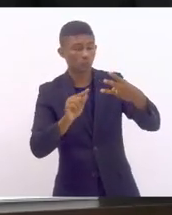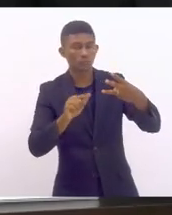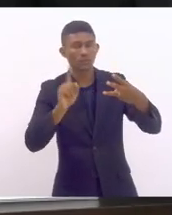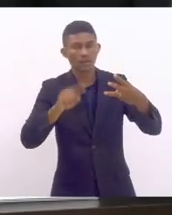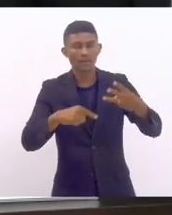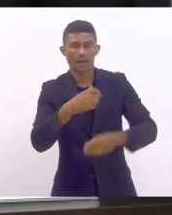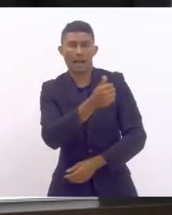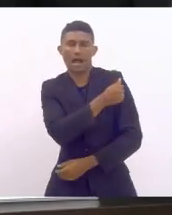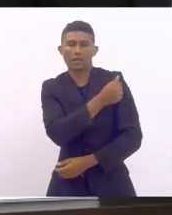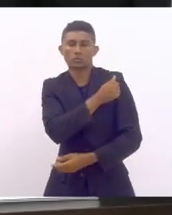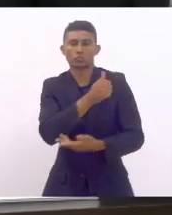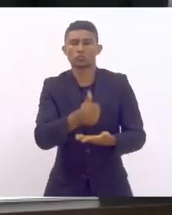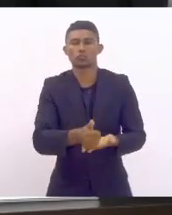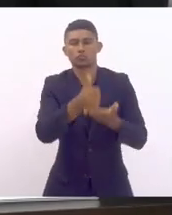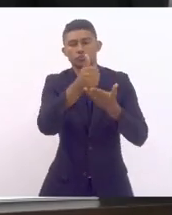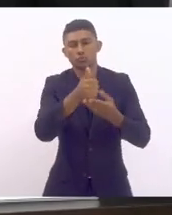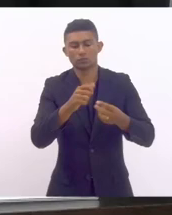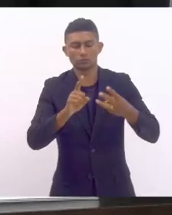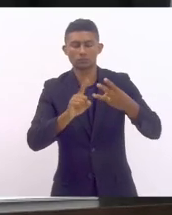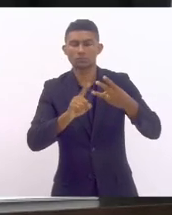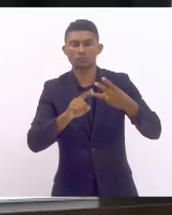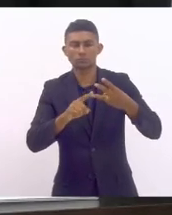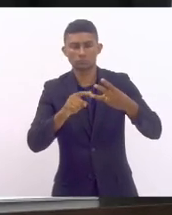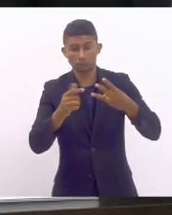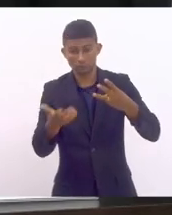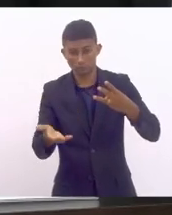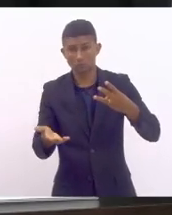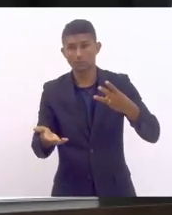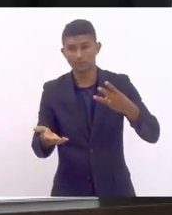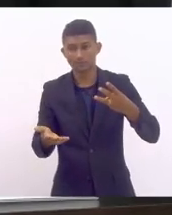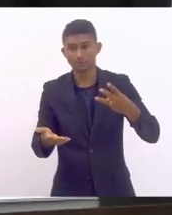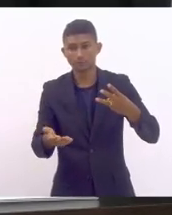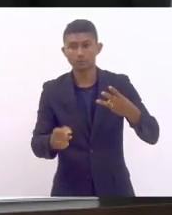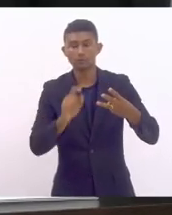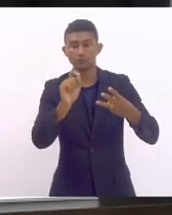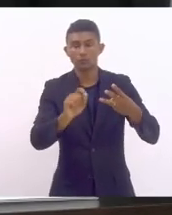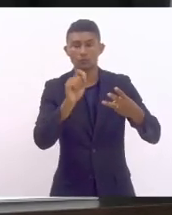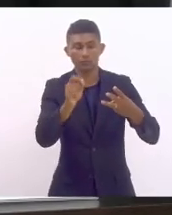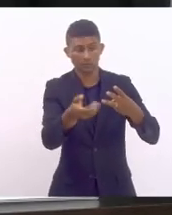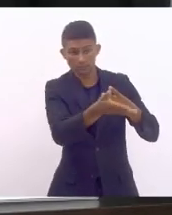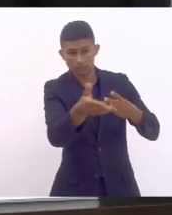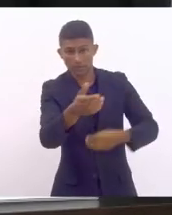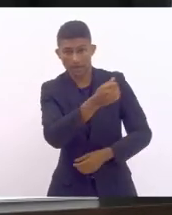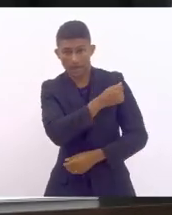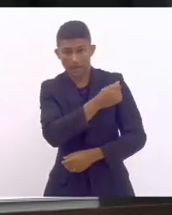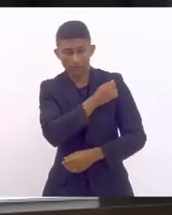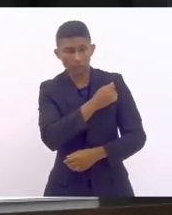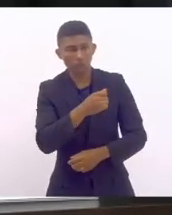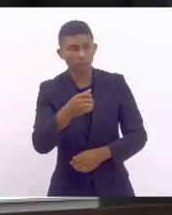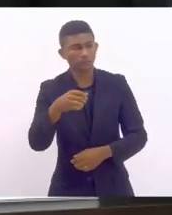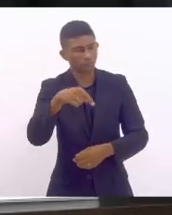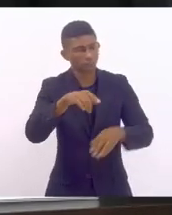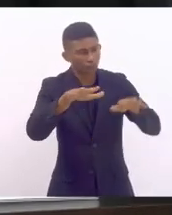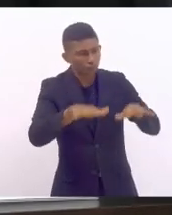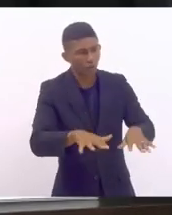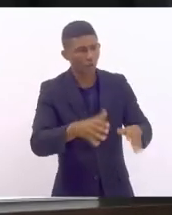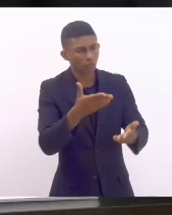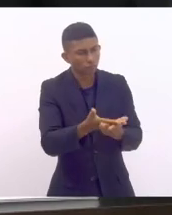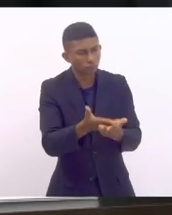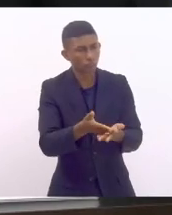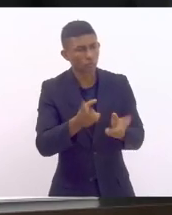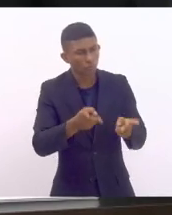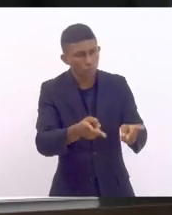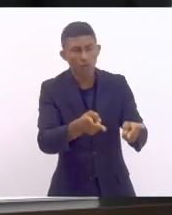entre os as diversas opções de financiamento as bolsas de permanência na tão necessárias